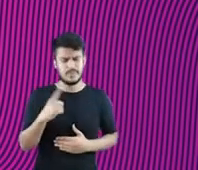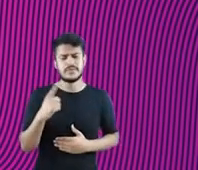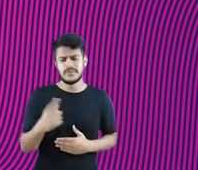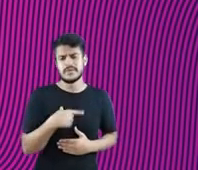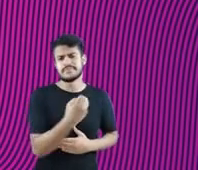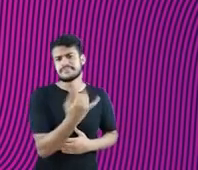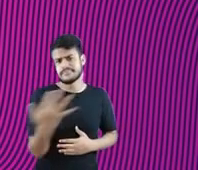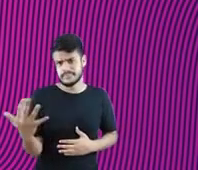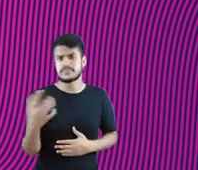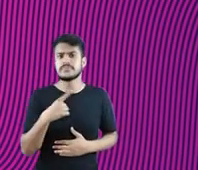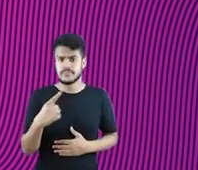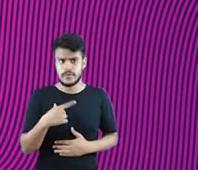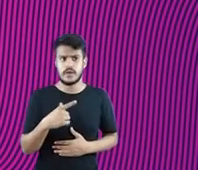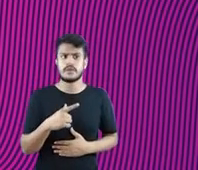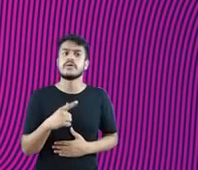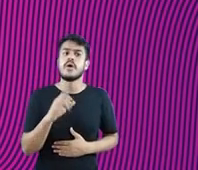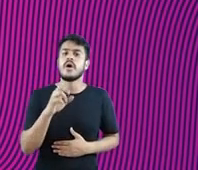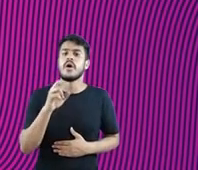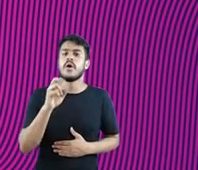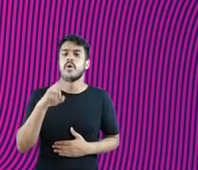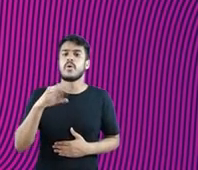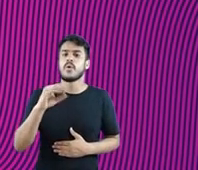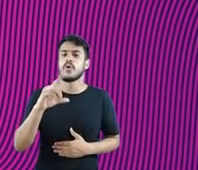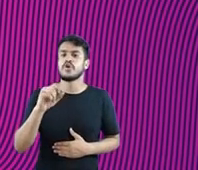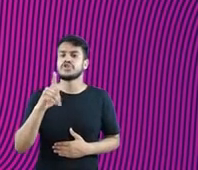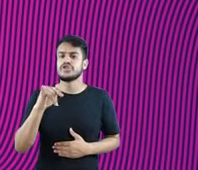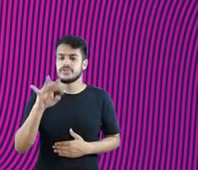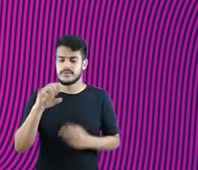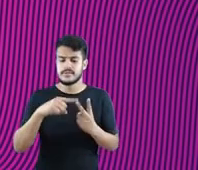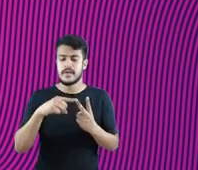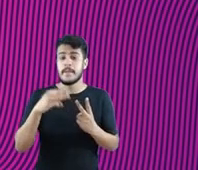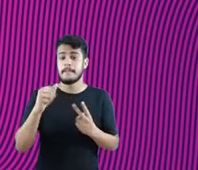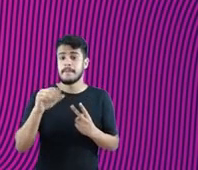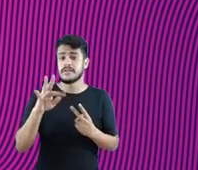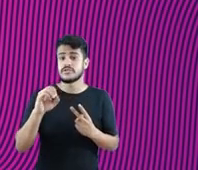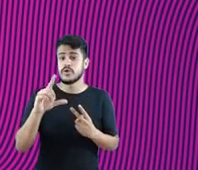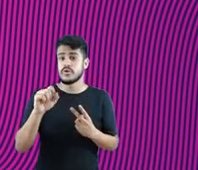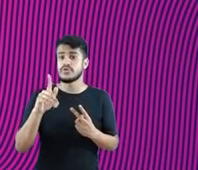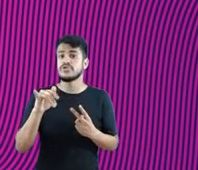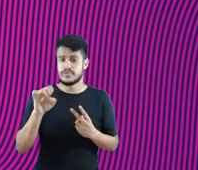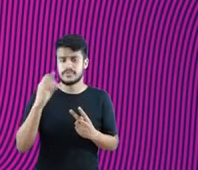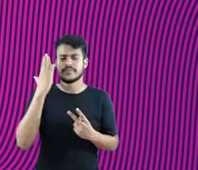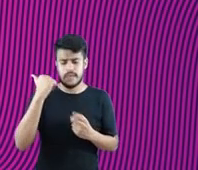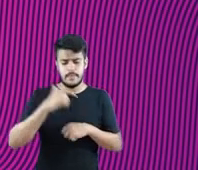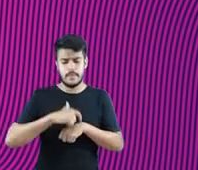que os oncologistas e mastologistas, que nesse momento difícil, né?